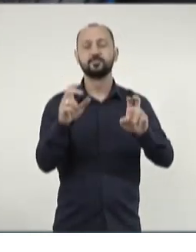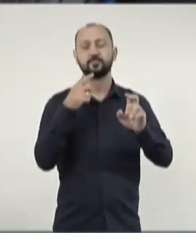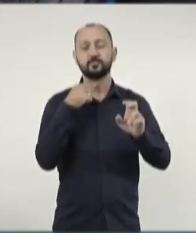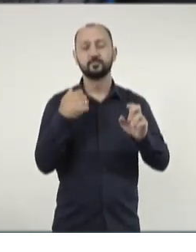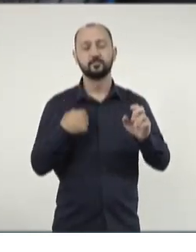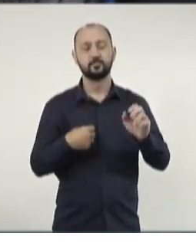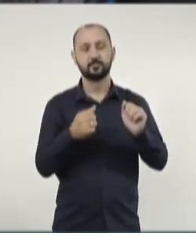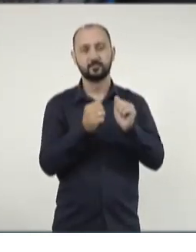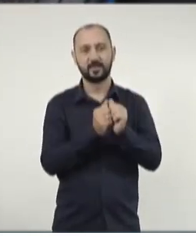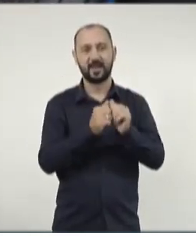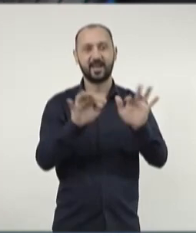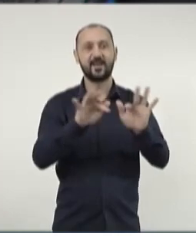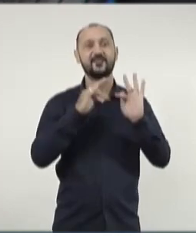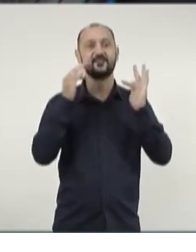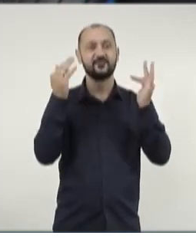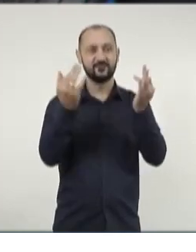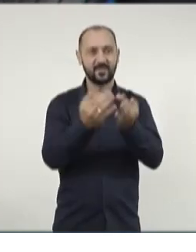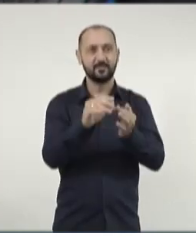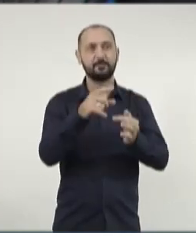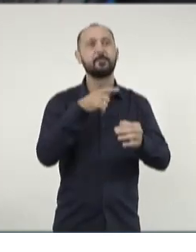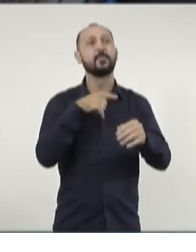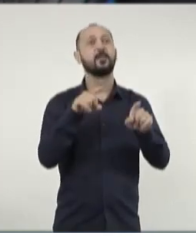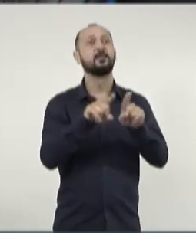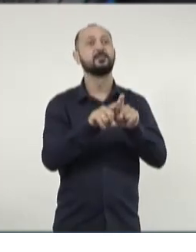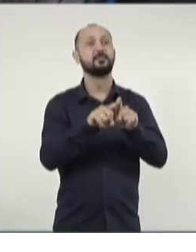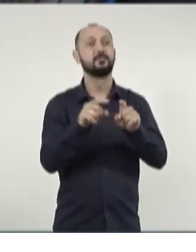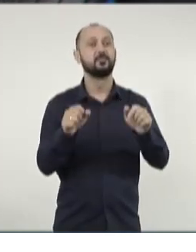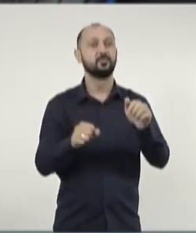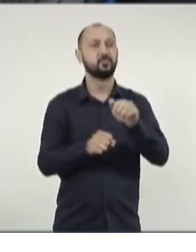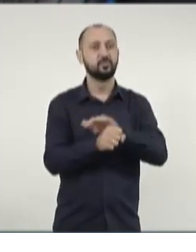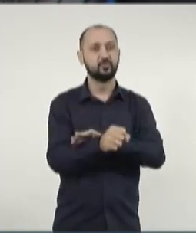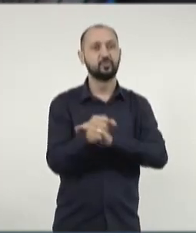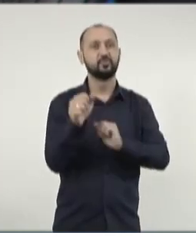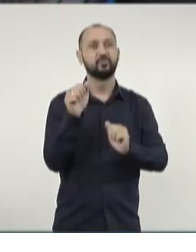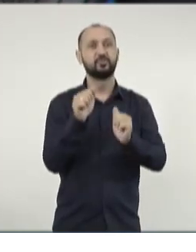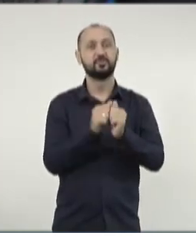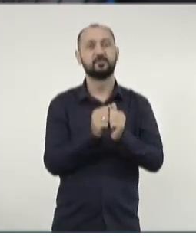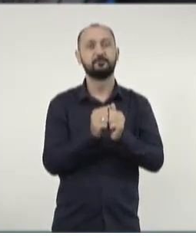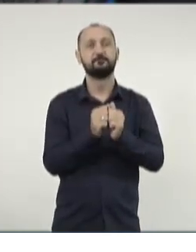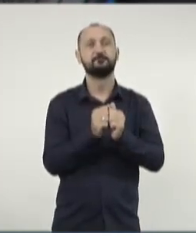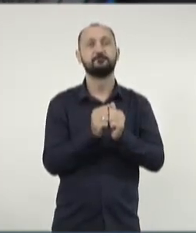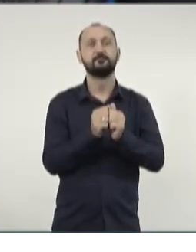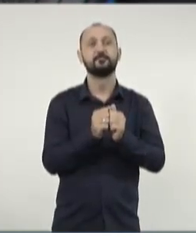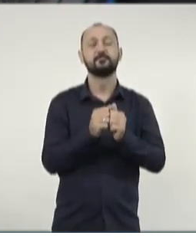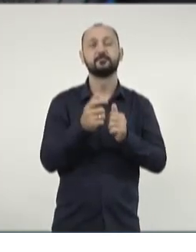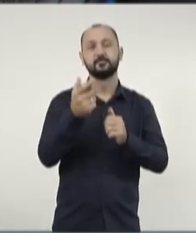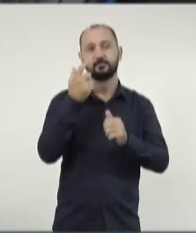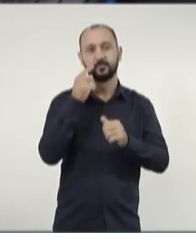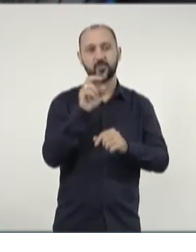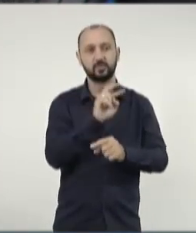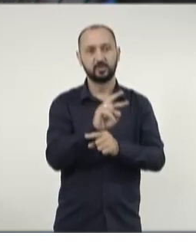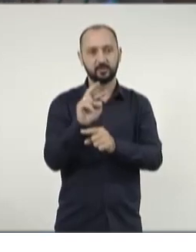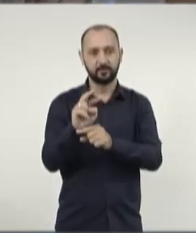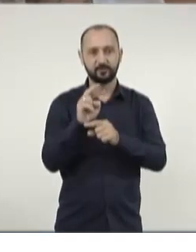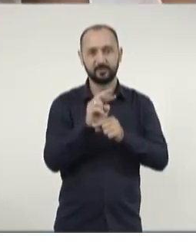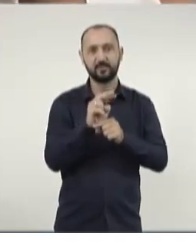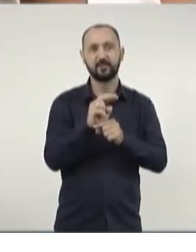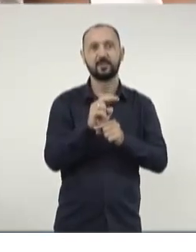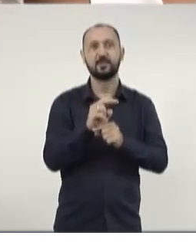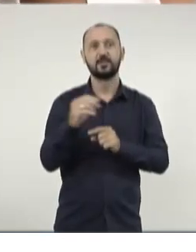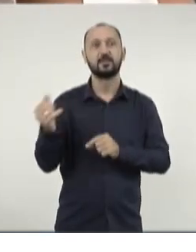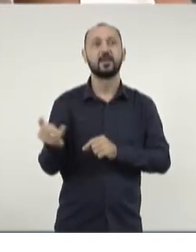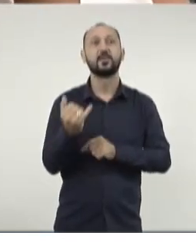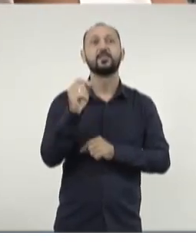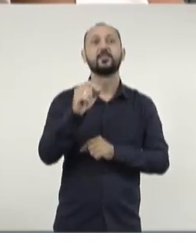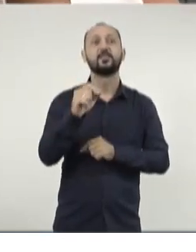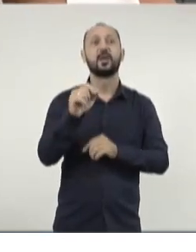ao paciente, a família passa a ser incluída nesse processo de cuidados, que é muito